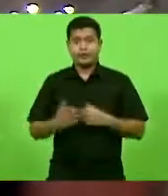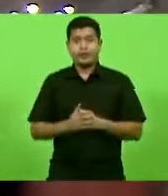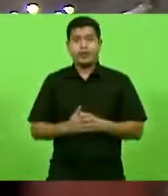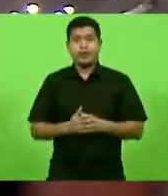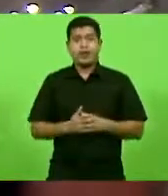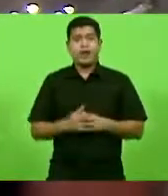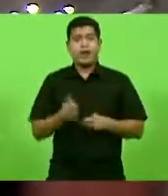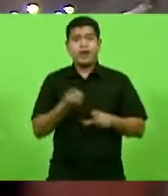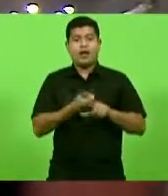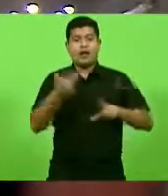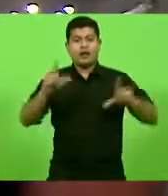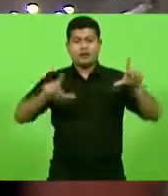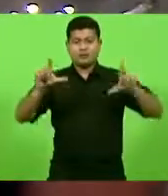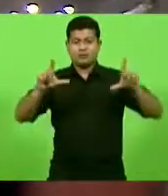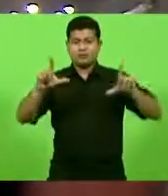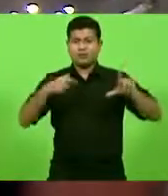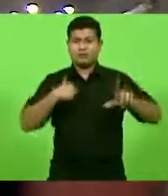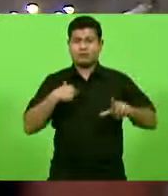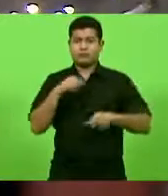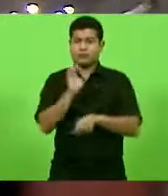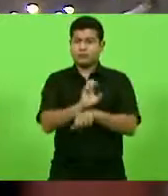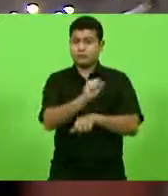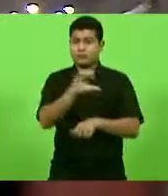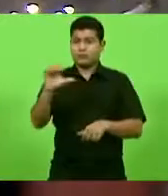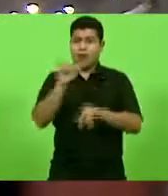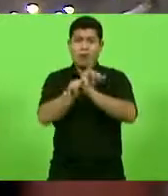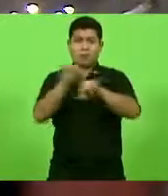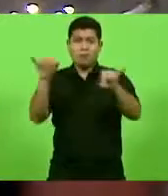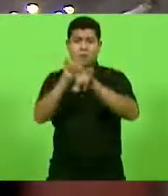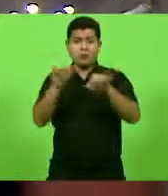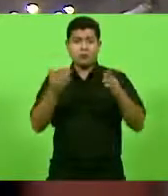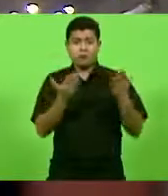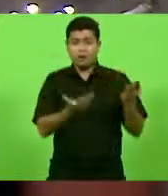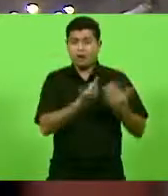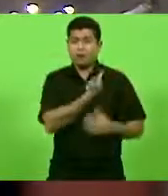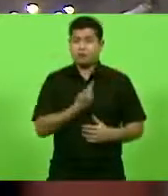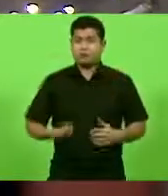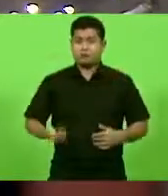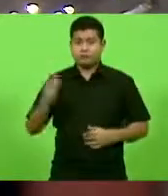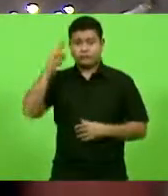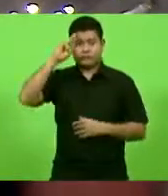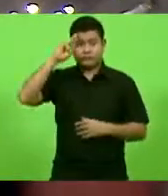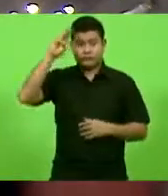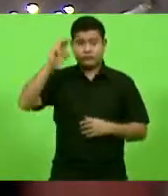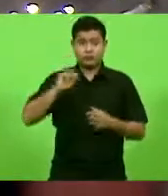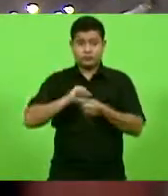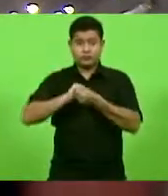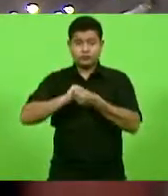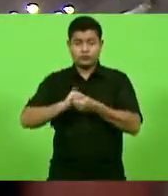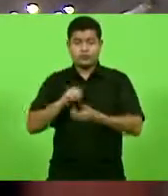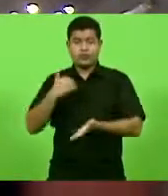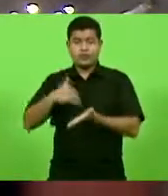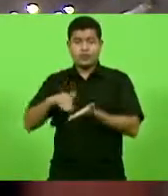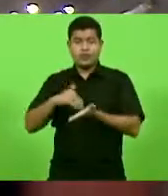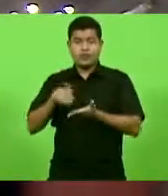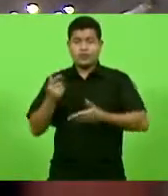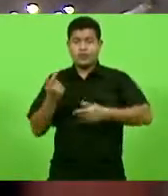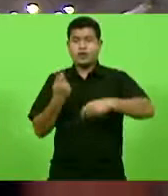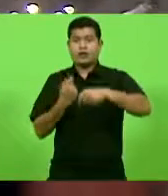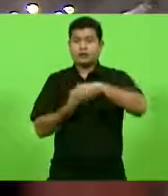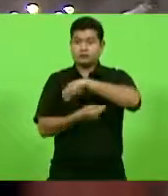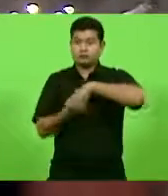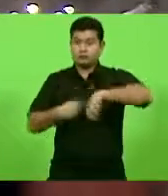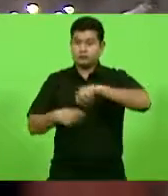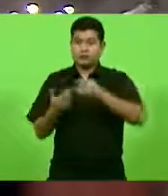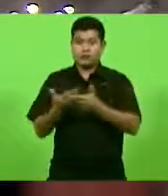catarinense noticiou que o senhor governador Carlos Moisés da Silva, junto com o secretário da Fazenda, Paulo Eli, e o secretário